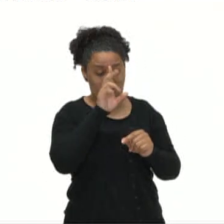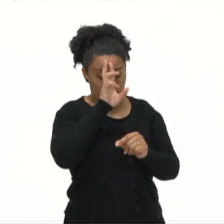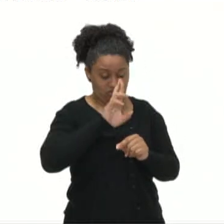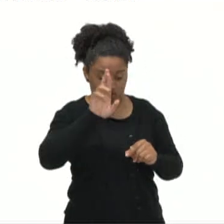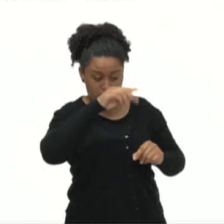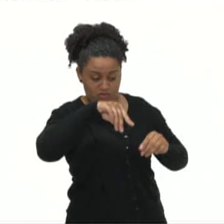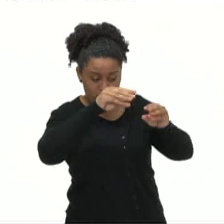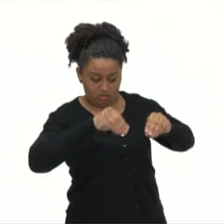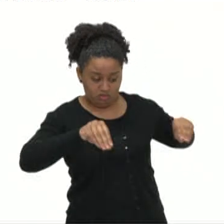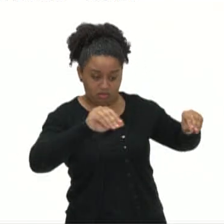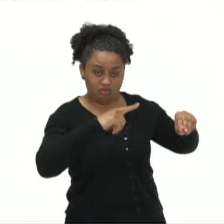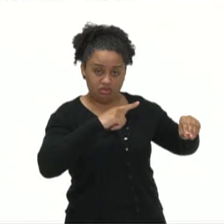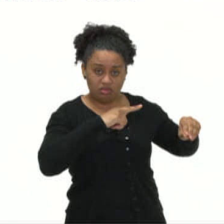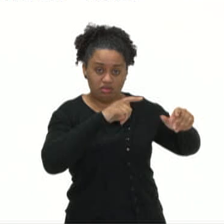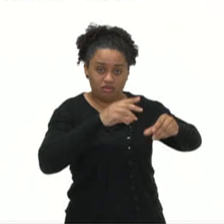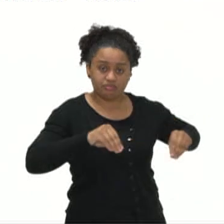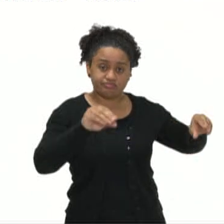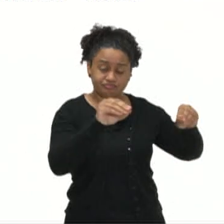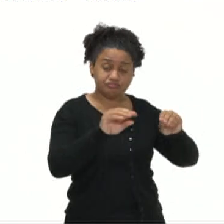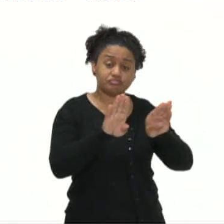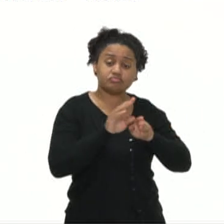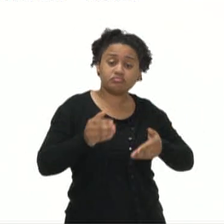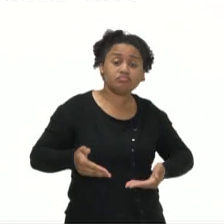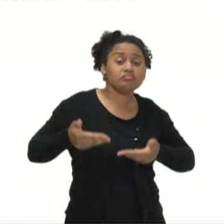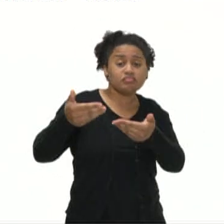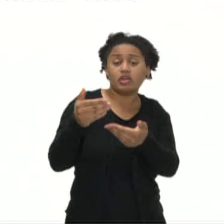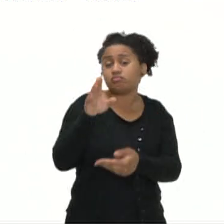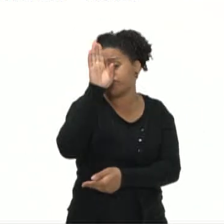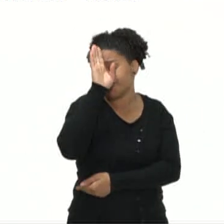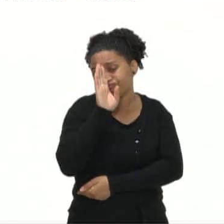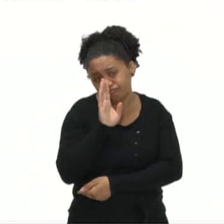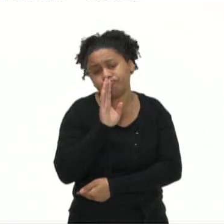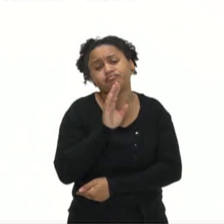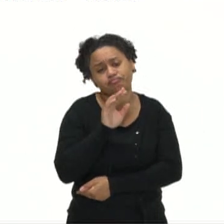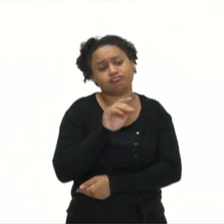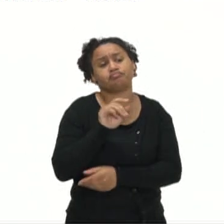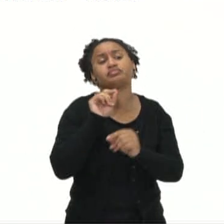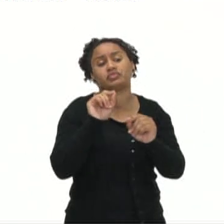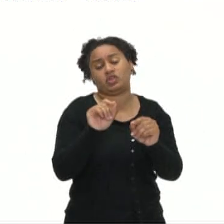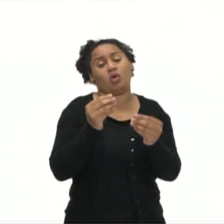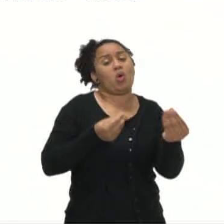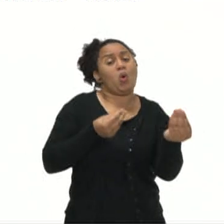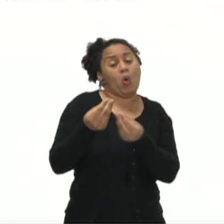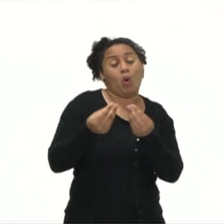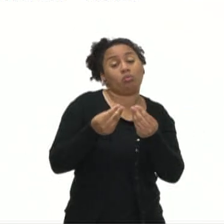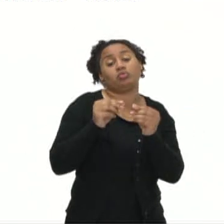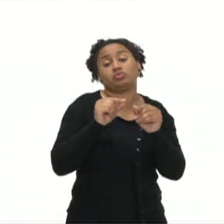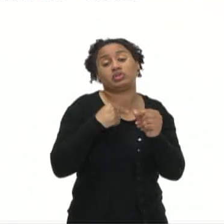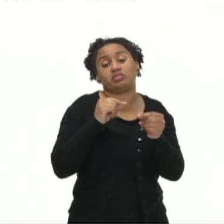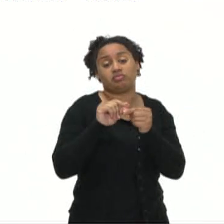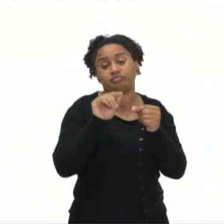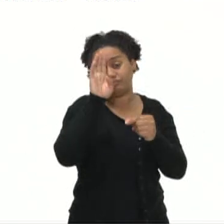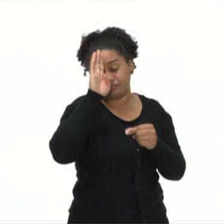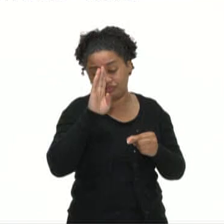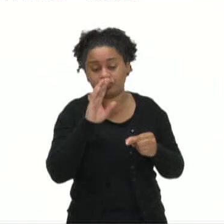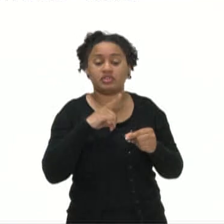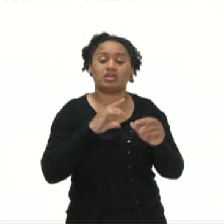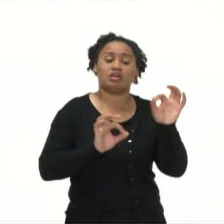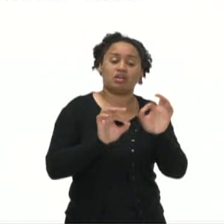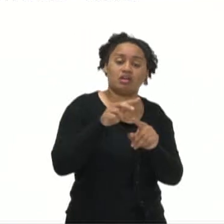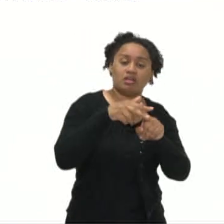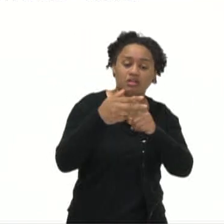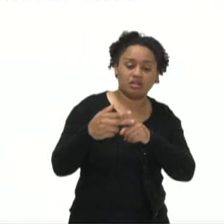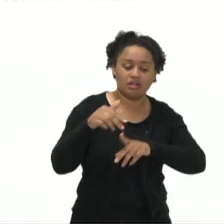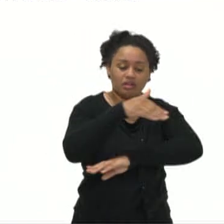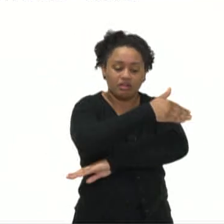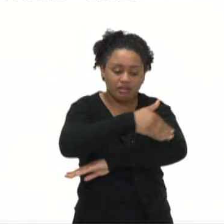né? E prestar serviços gratuitos para esse dono. Como? Que serviços gratuitos? Consertar a estrada,